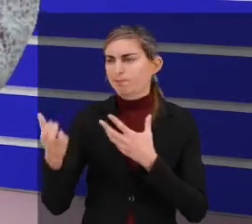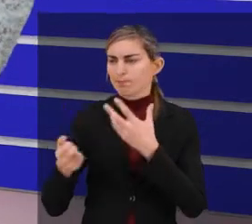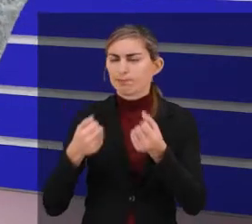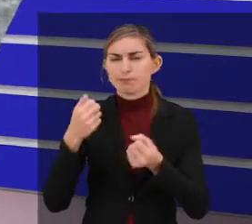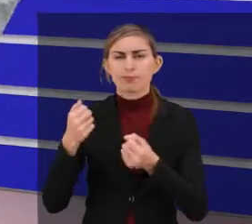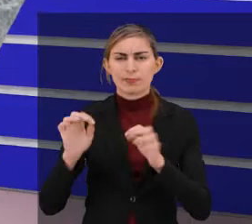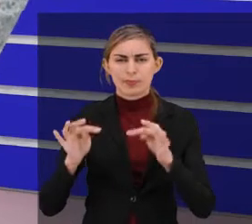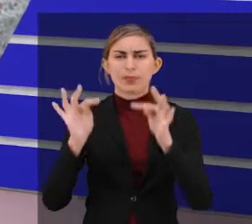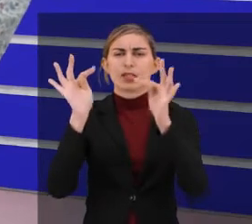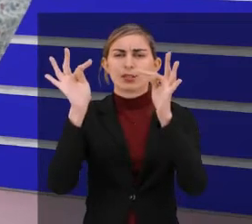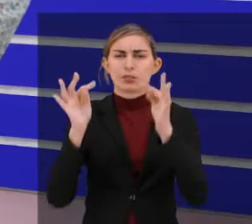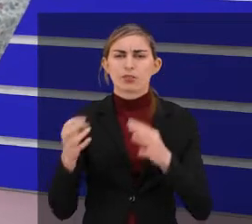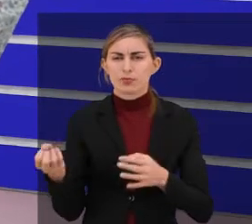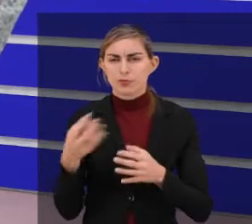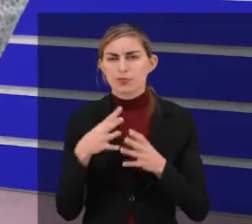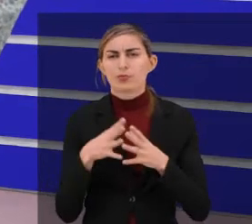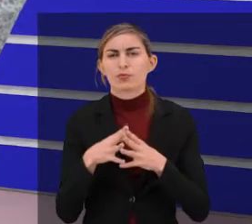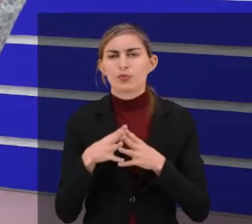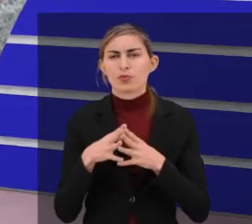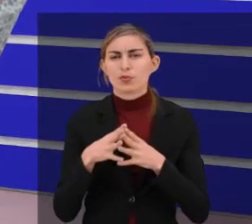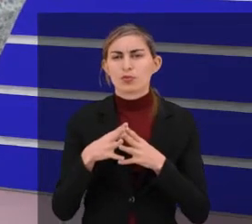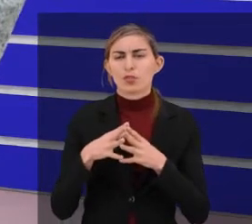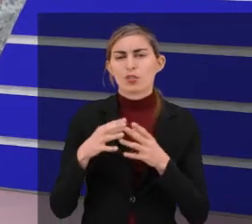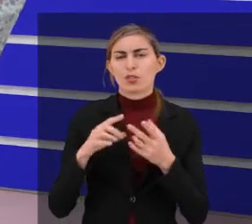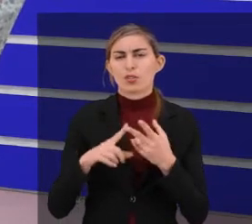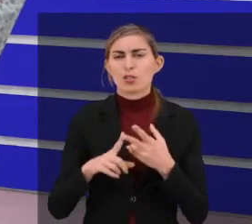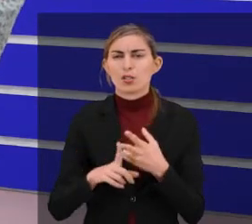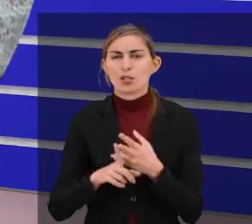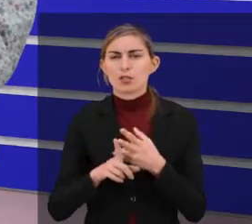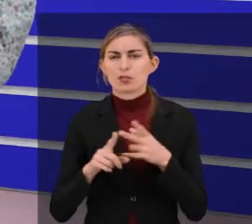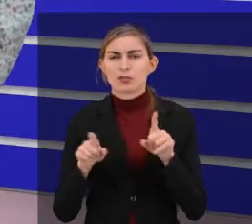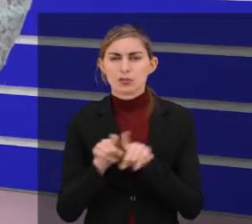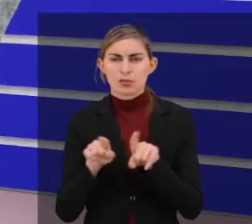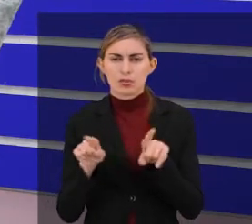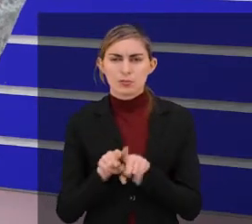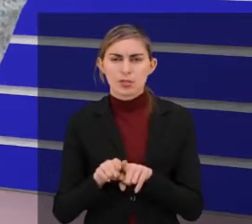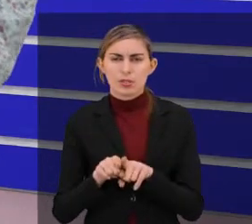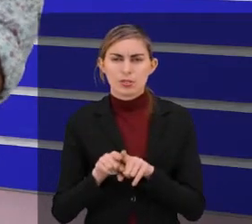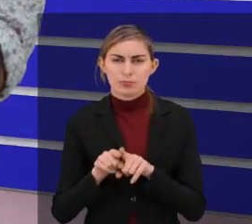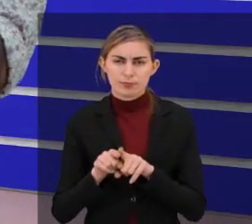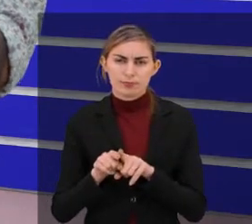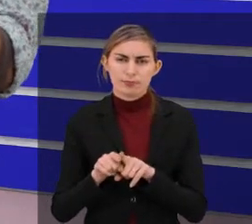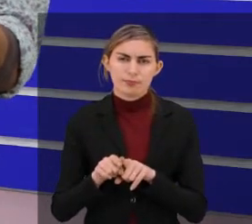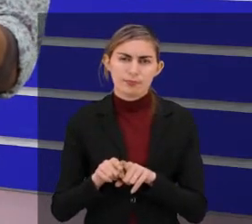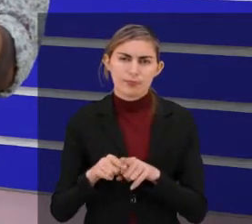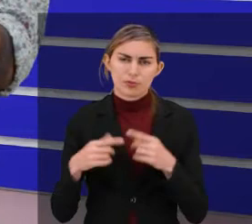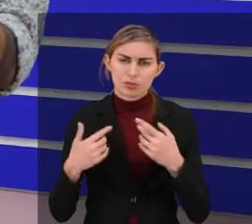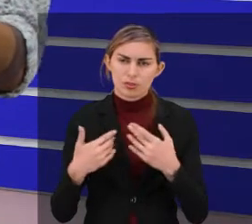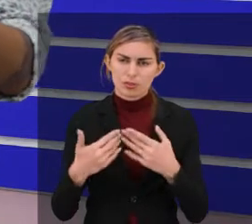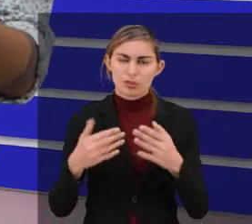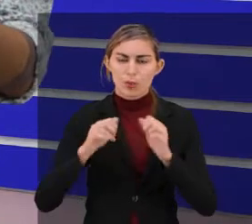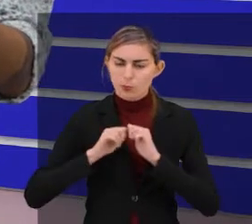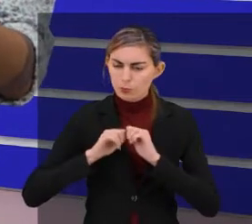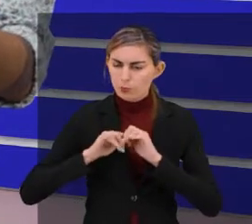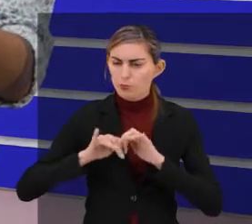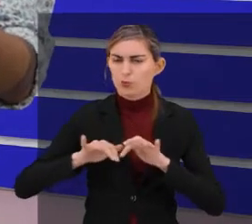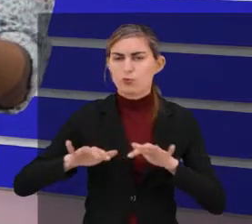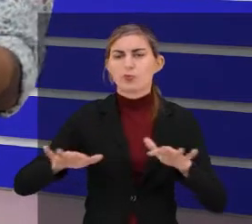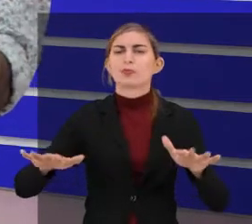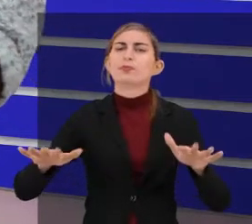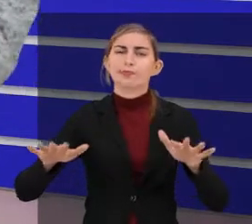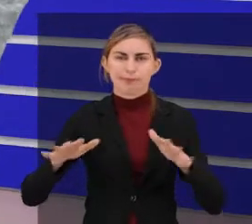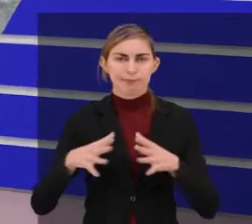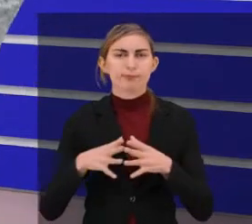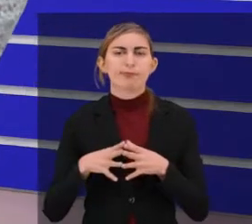adotando essa metodologia através do judiciário, do CNJ, né? E assim está se difundindo através também